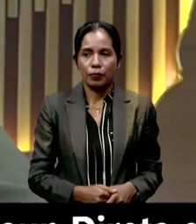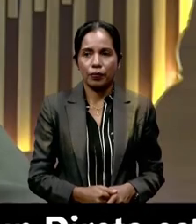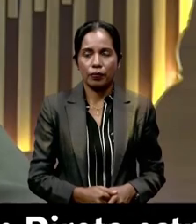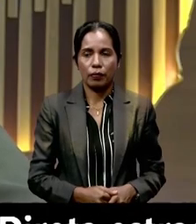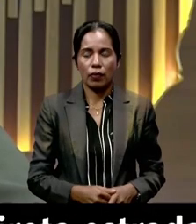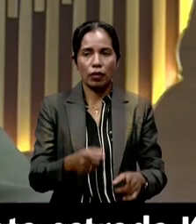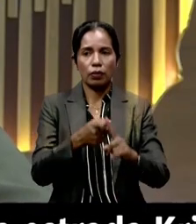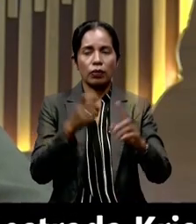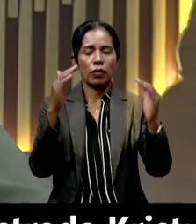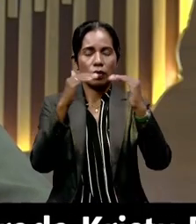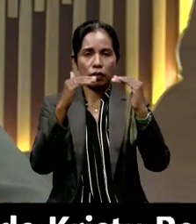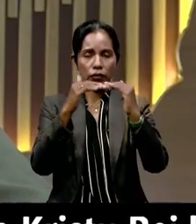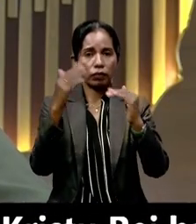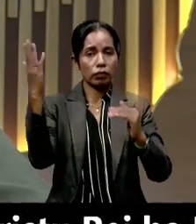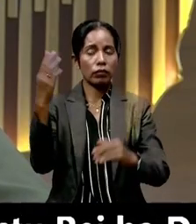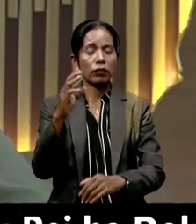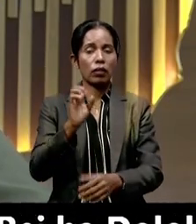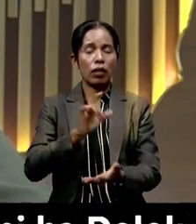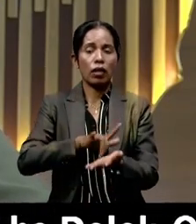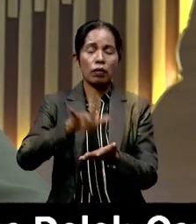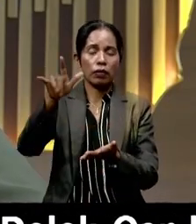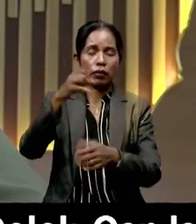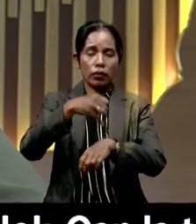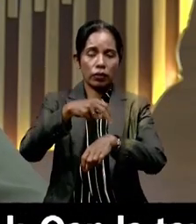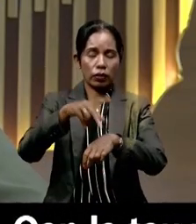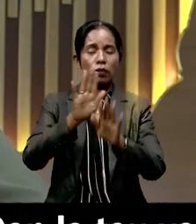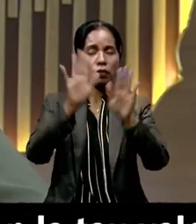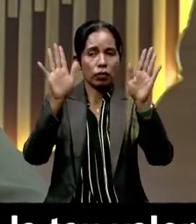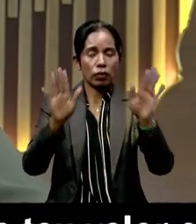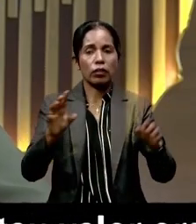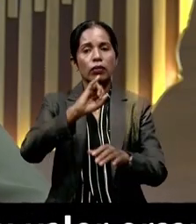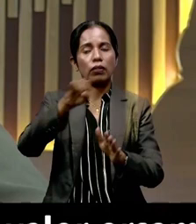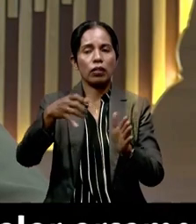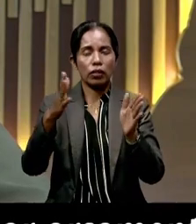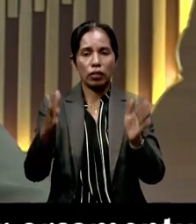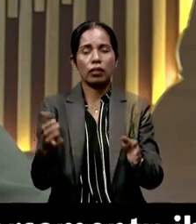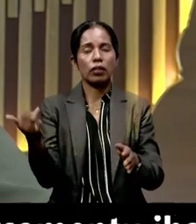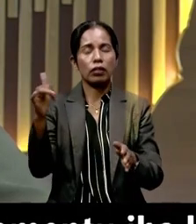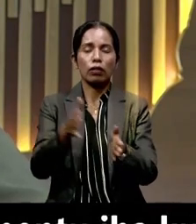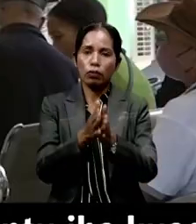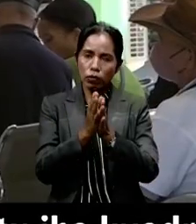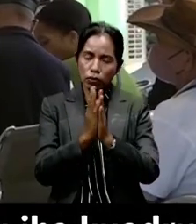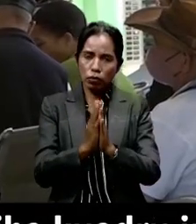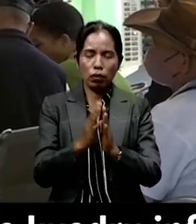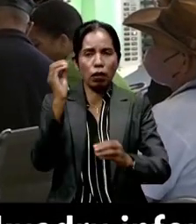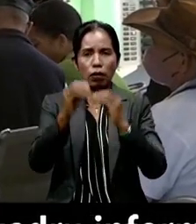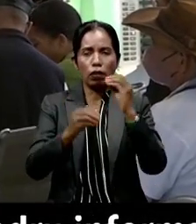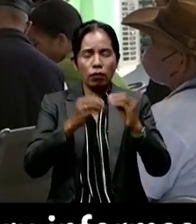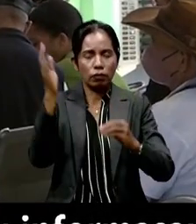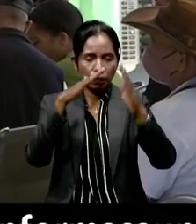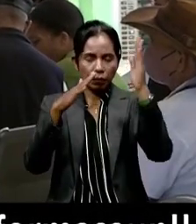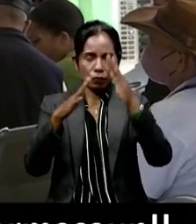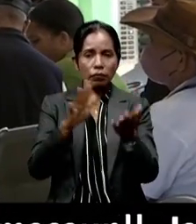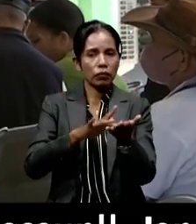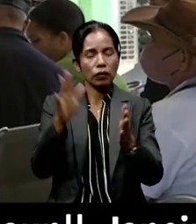Liusi conferência imprensa e aeroporto internacional Nicolau Lobato domingo né jornalista sila husu opinião se festar união conaba problema ai moruk no problema